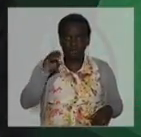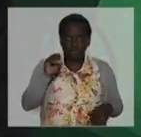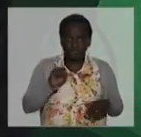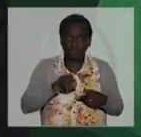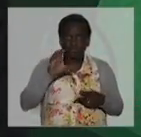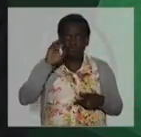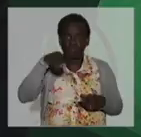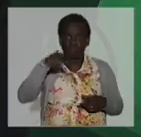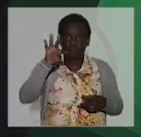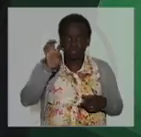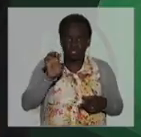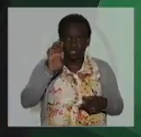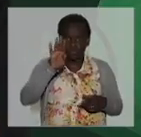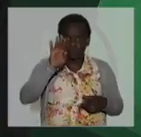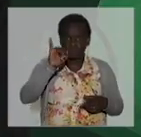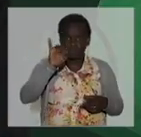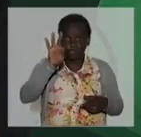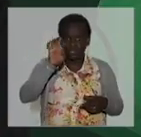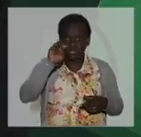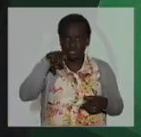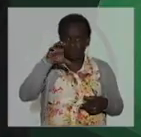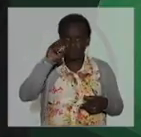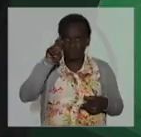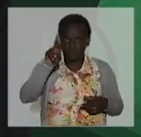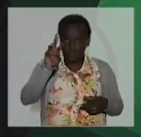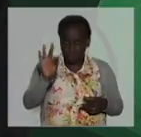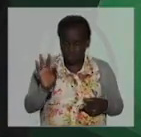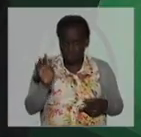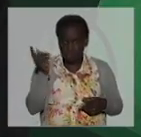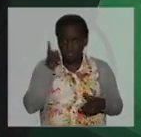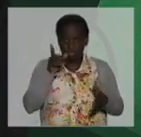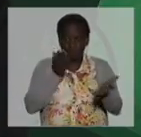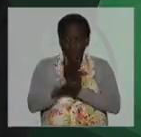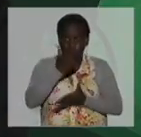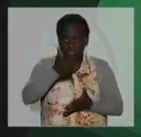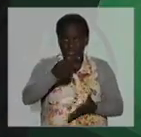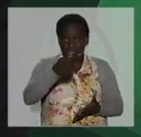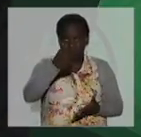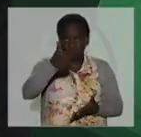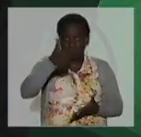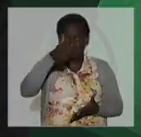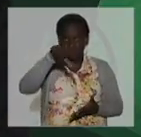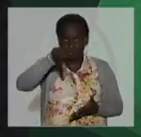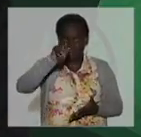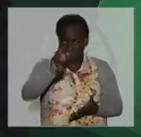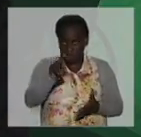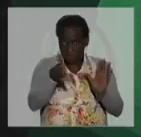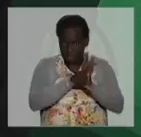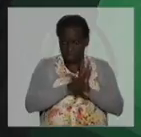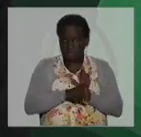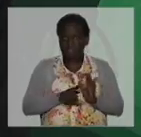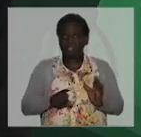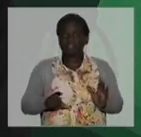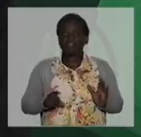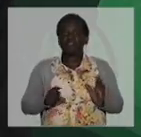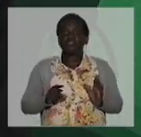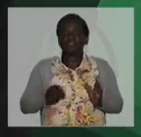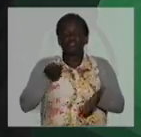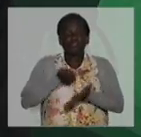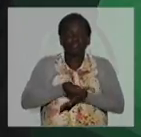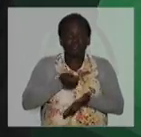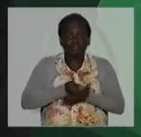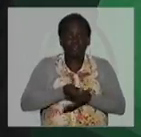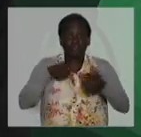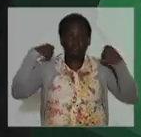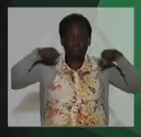pelo Conte Bittencourt. Nós conseguimos aprovar o 7195, a lei 7195, que